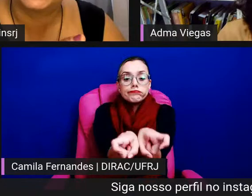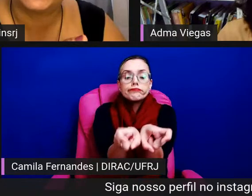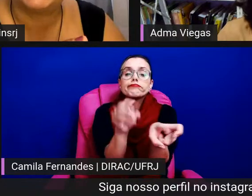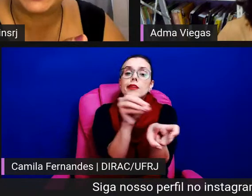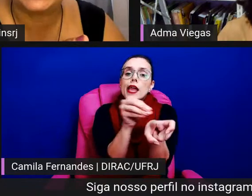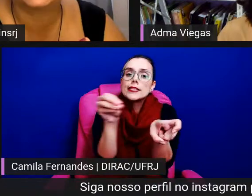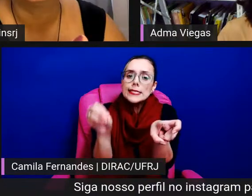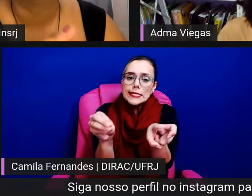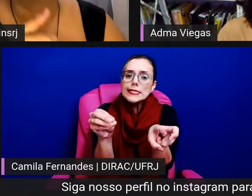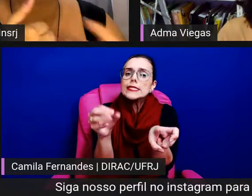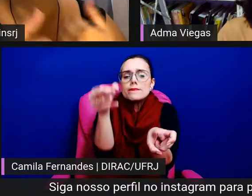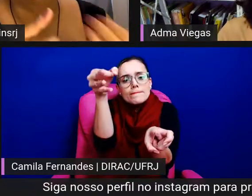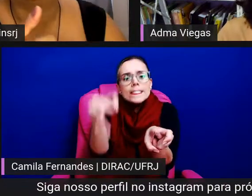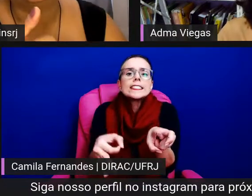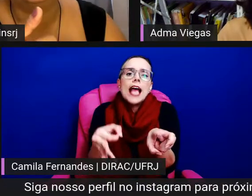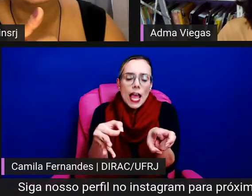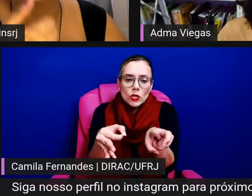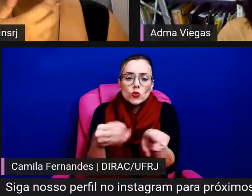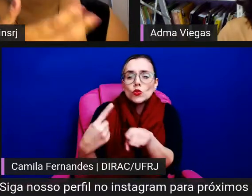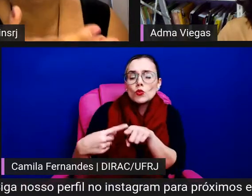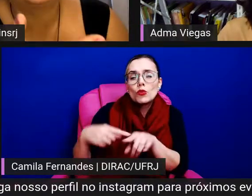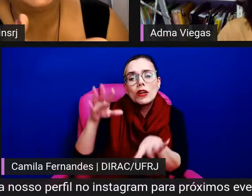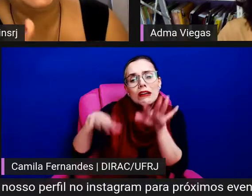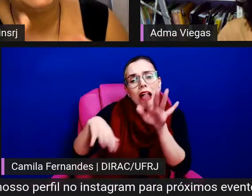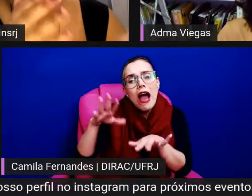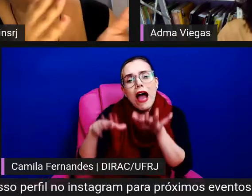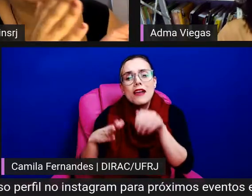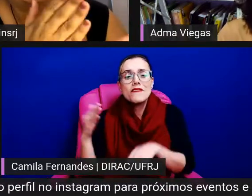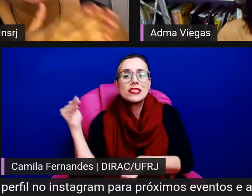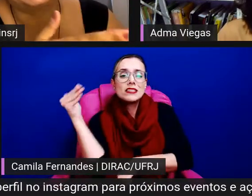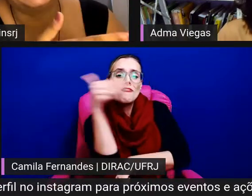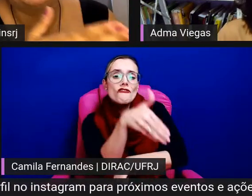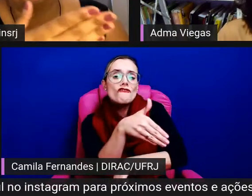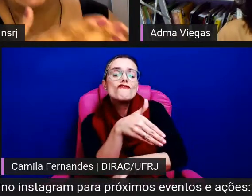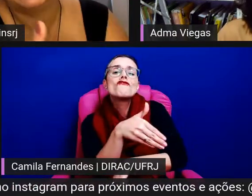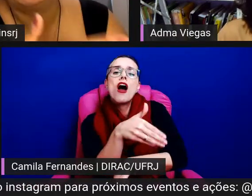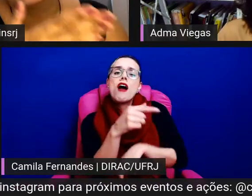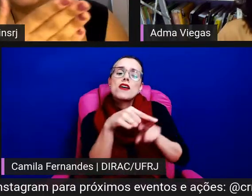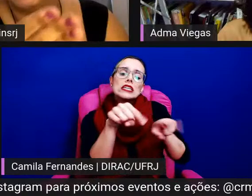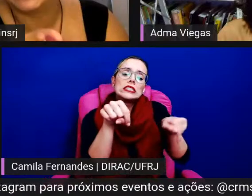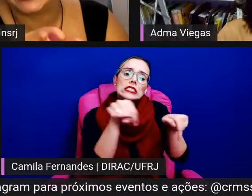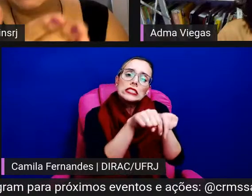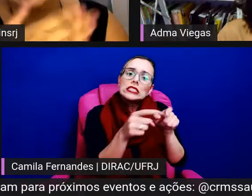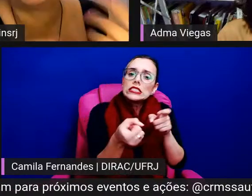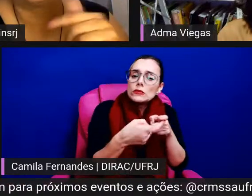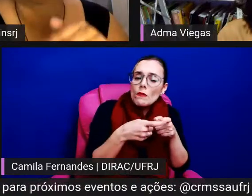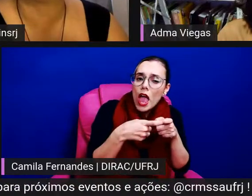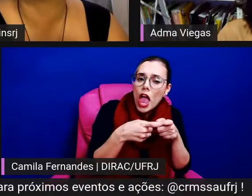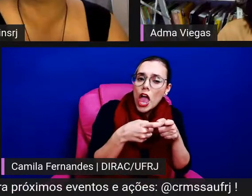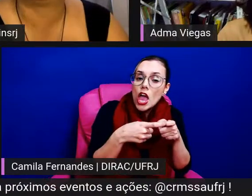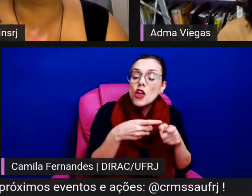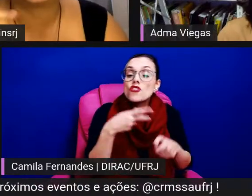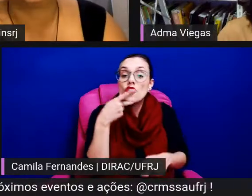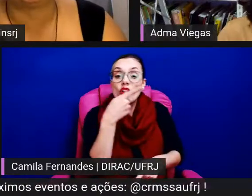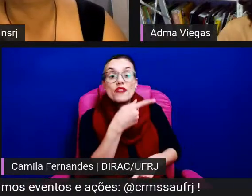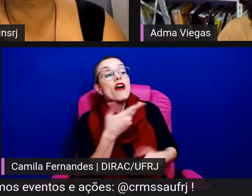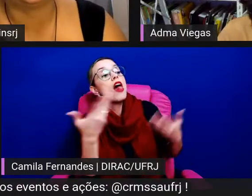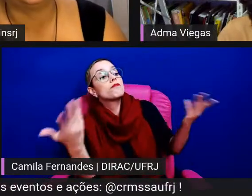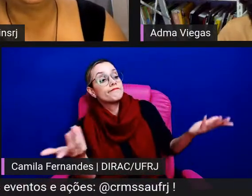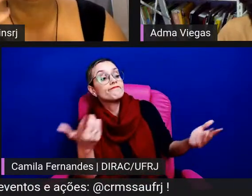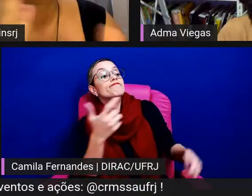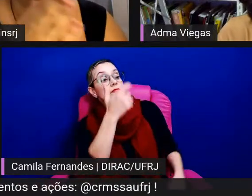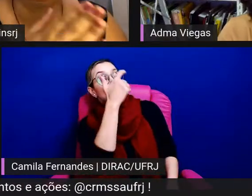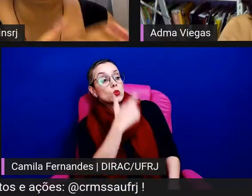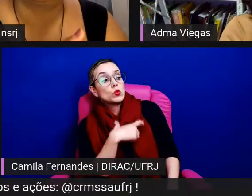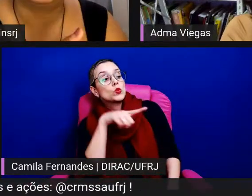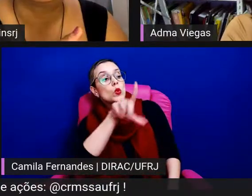num consultório médico, somos expulsas. E sabe por quê? Porque chegamos, falamos que somos lésbicas, e para as lésbicas negras é ainda